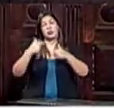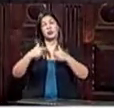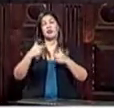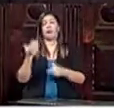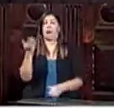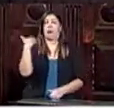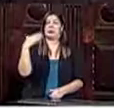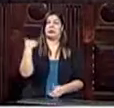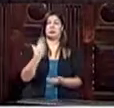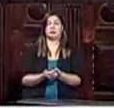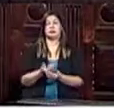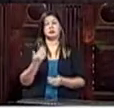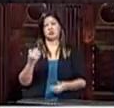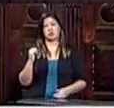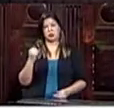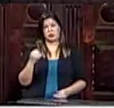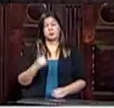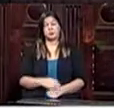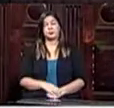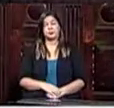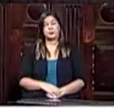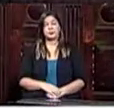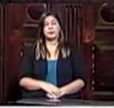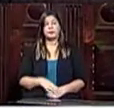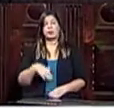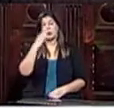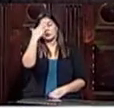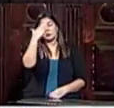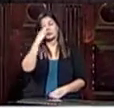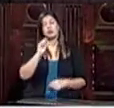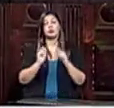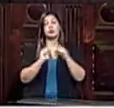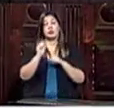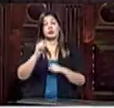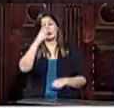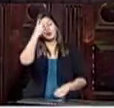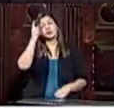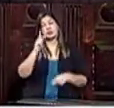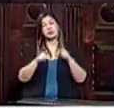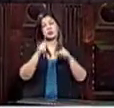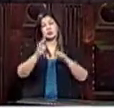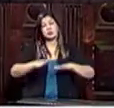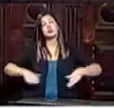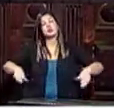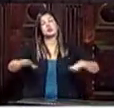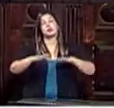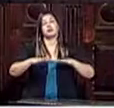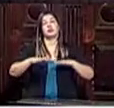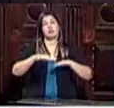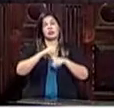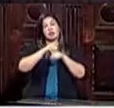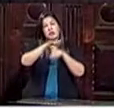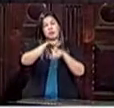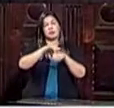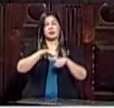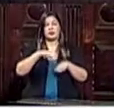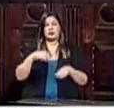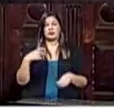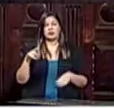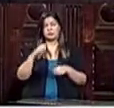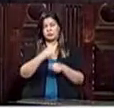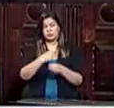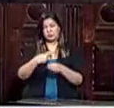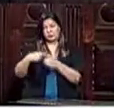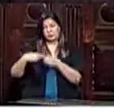desde janeiro desse ano. Entendendo que as pessoas responsáveis pelo encaminhamento dos seus